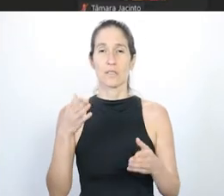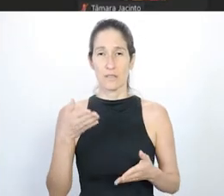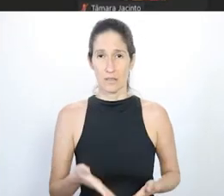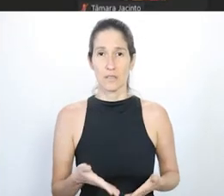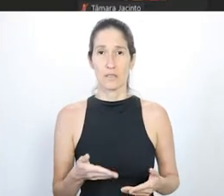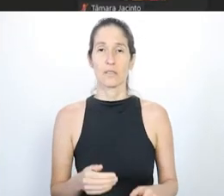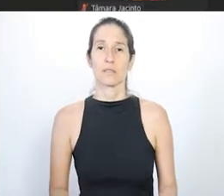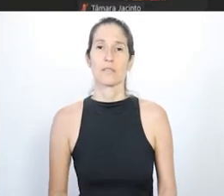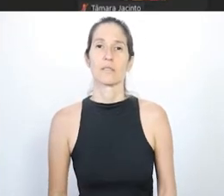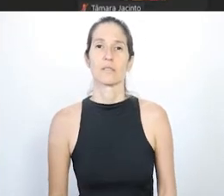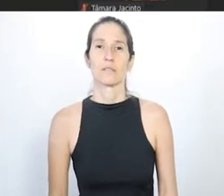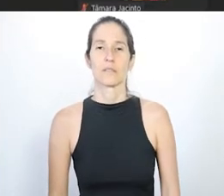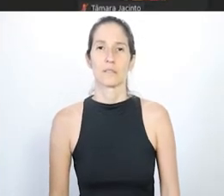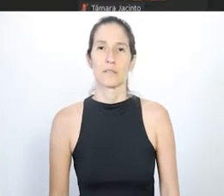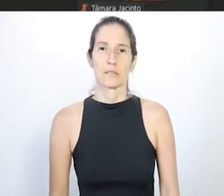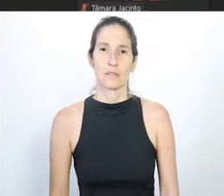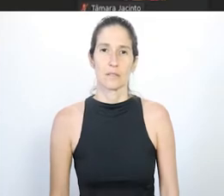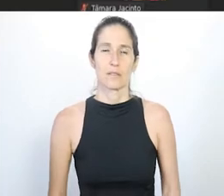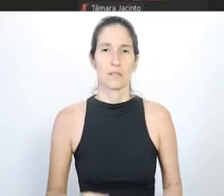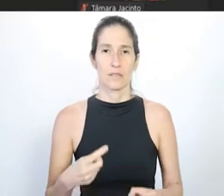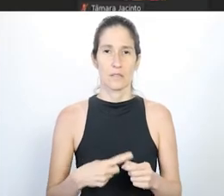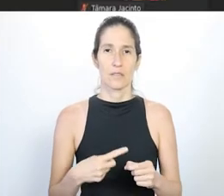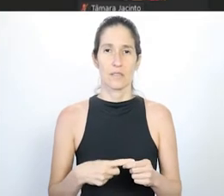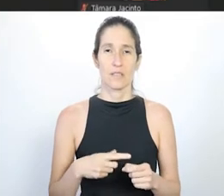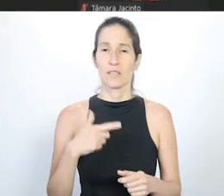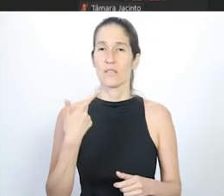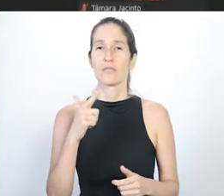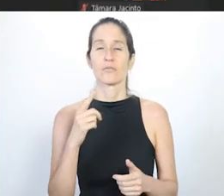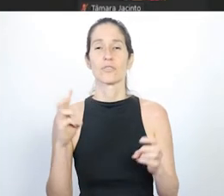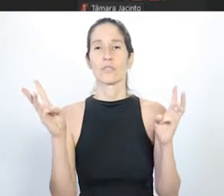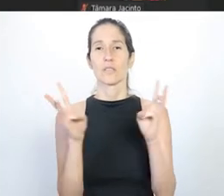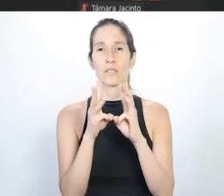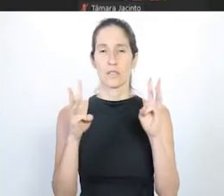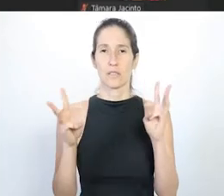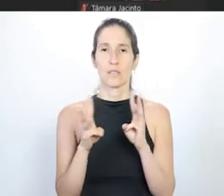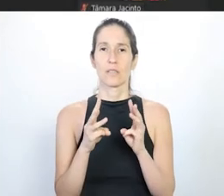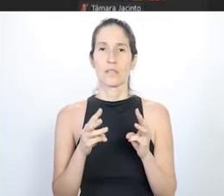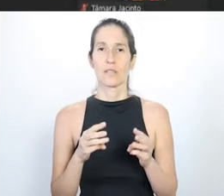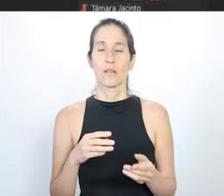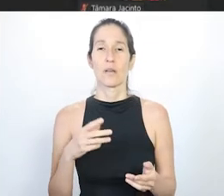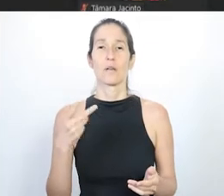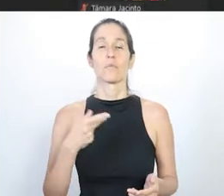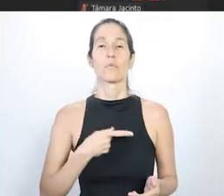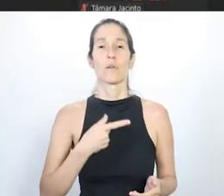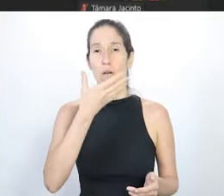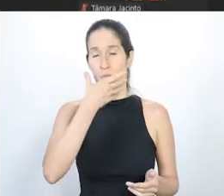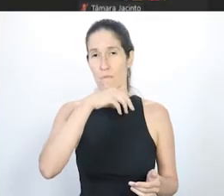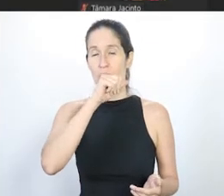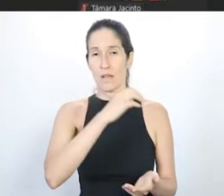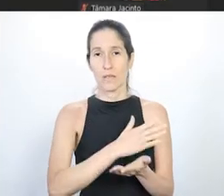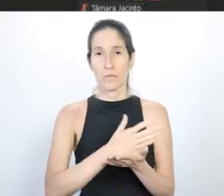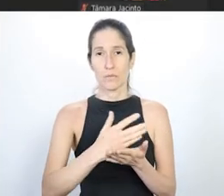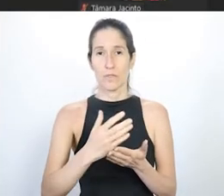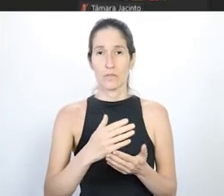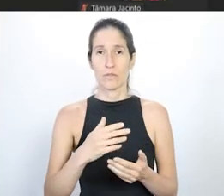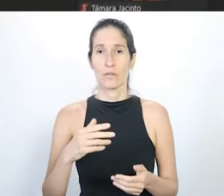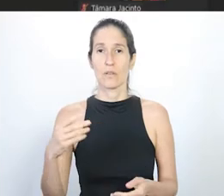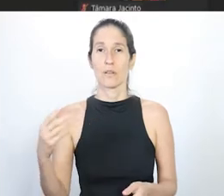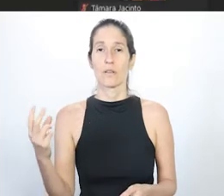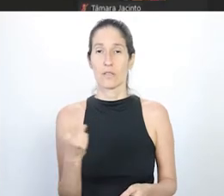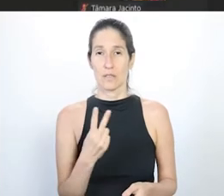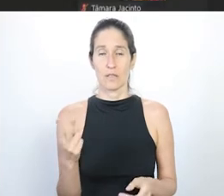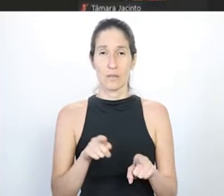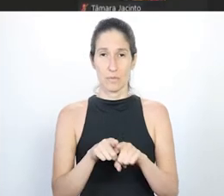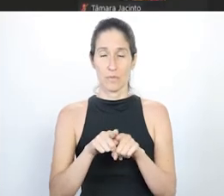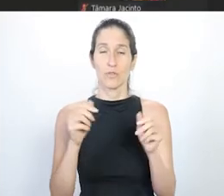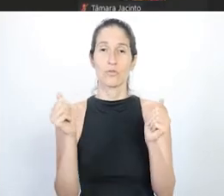a acompanhar a ciranda do meu pai. Só que ele morava no interior, mas a gente